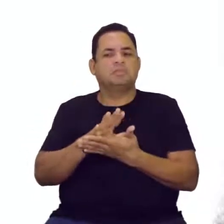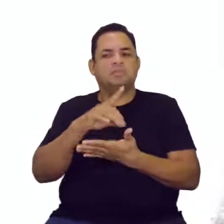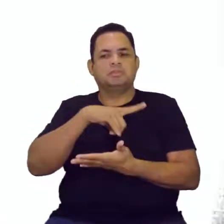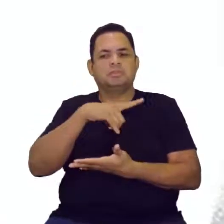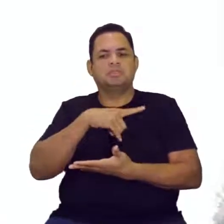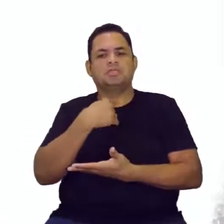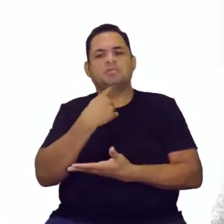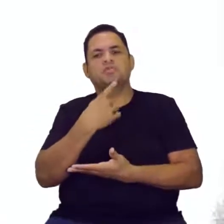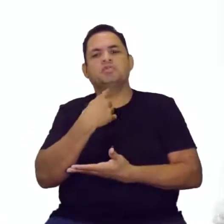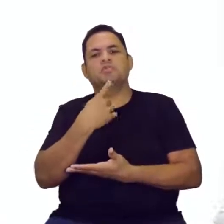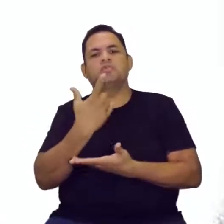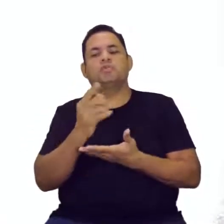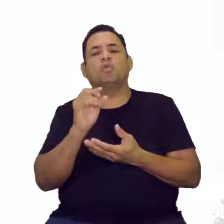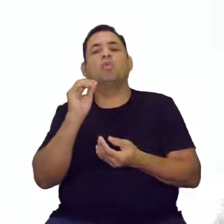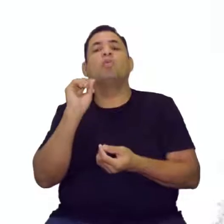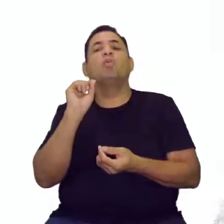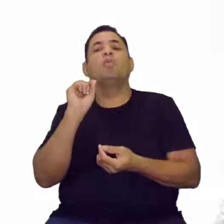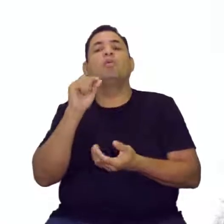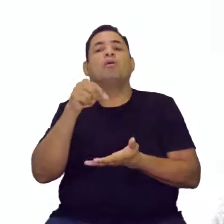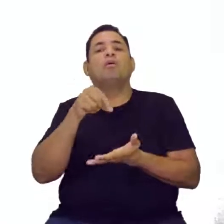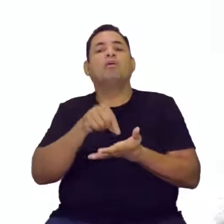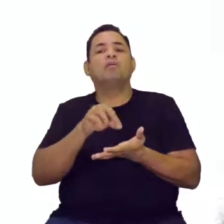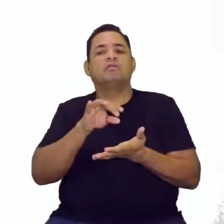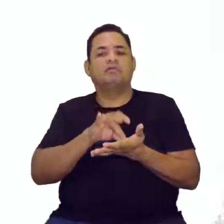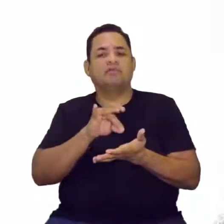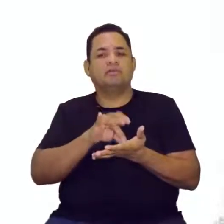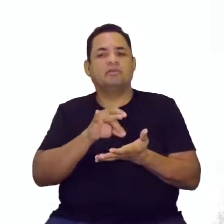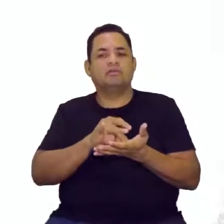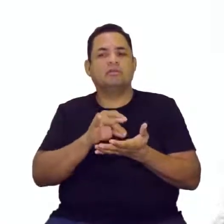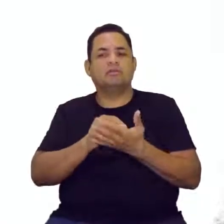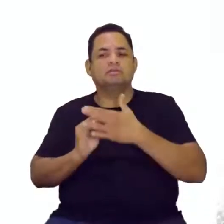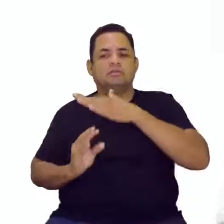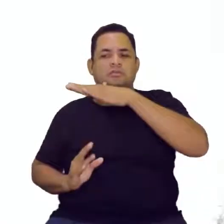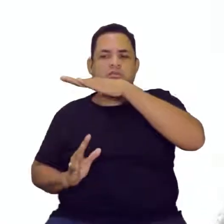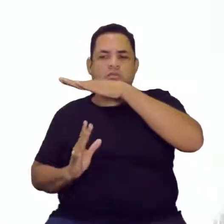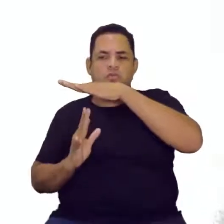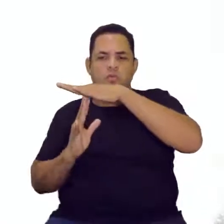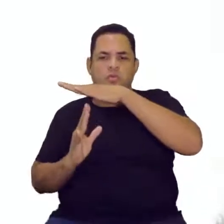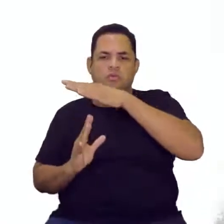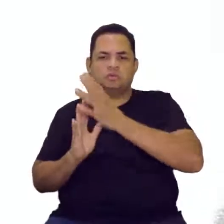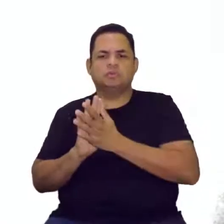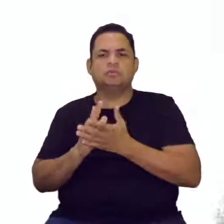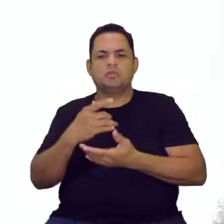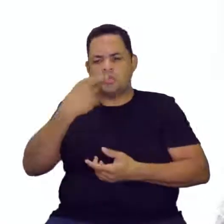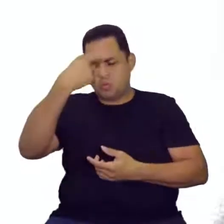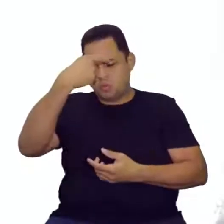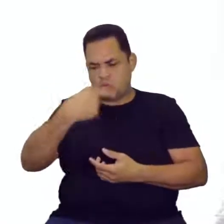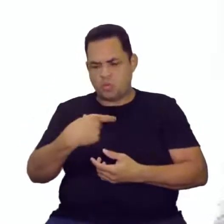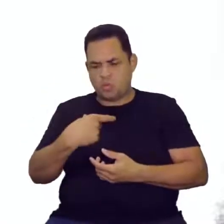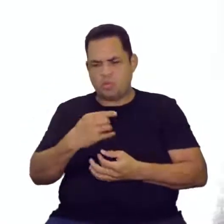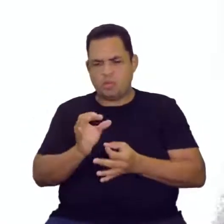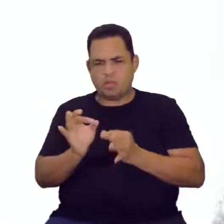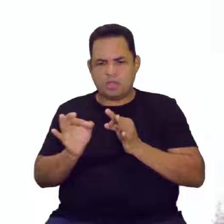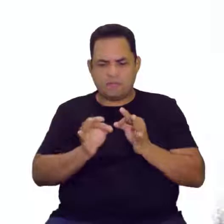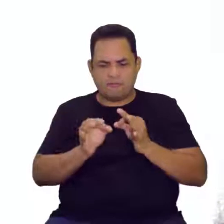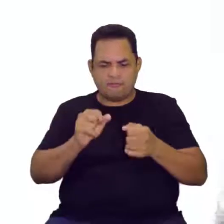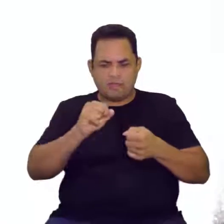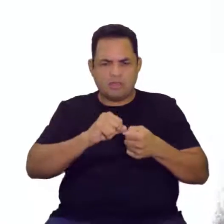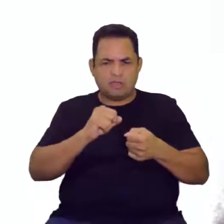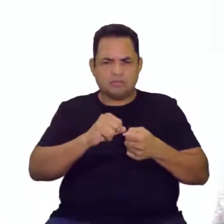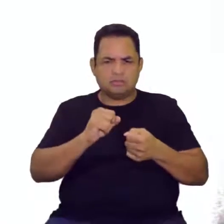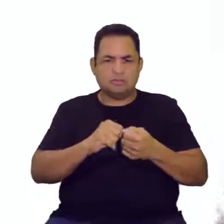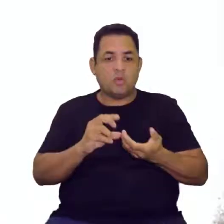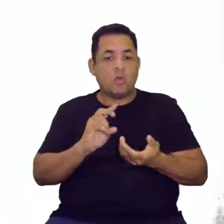do que é, de fato, o efeito estufa. Foi o homem quem criou? Ou ele é